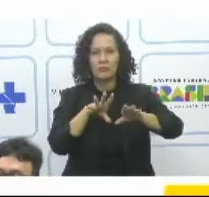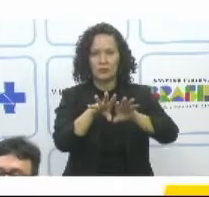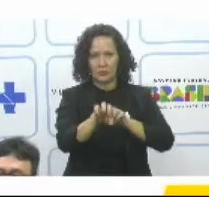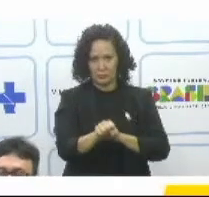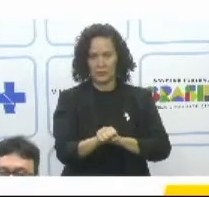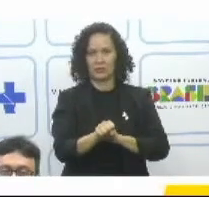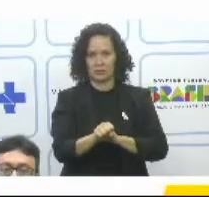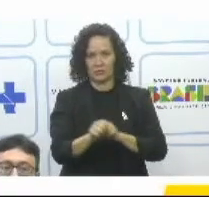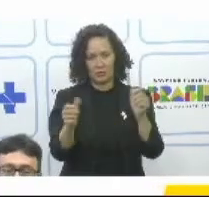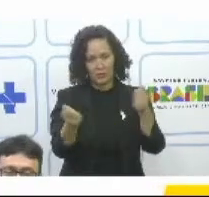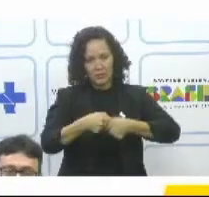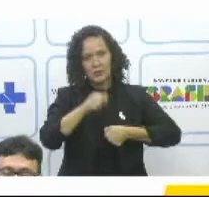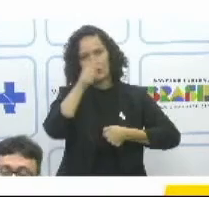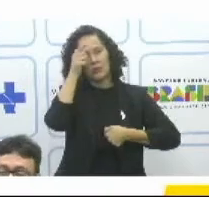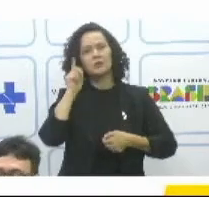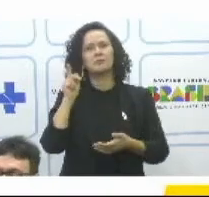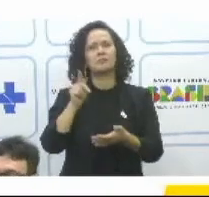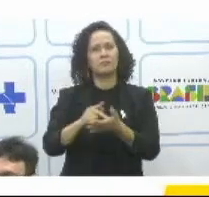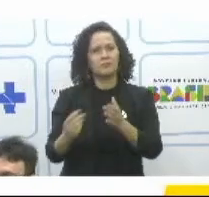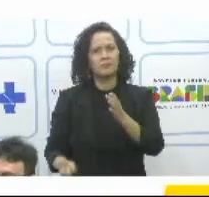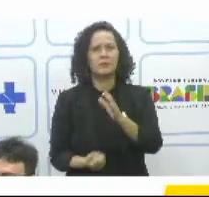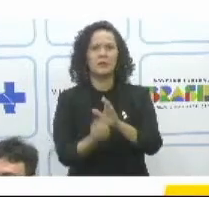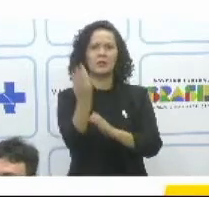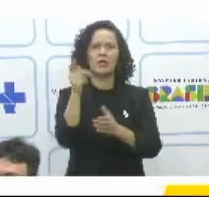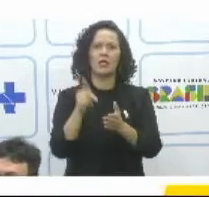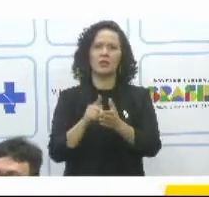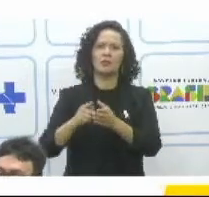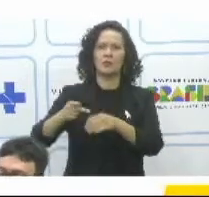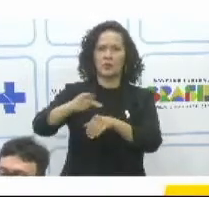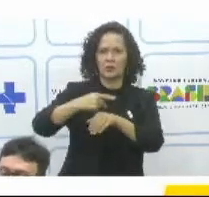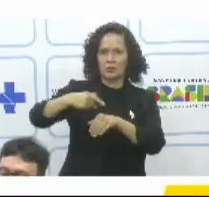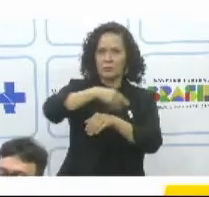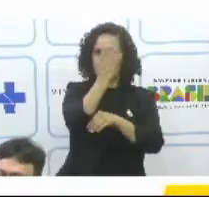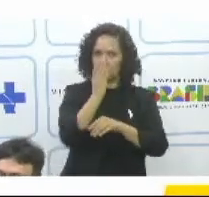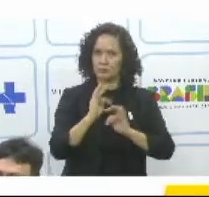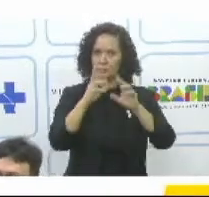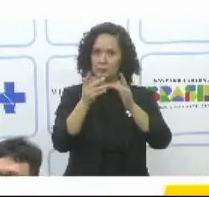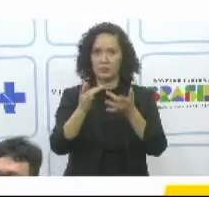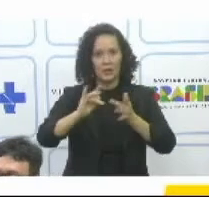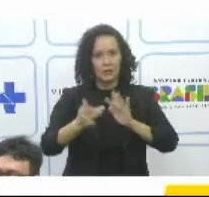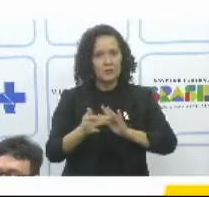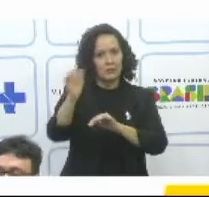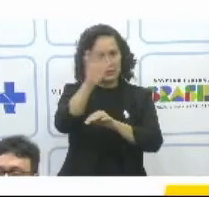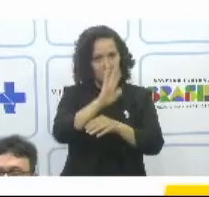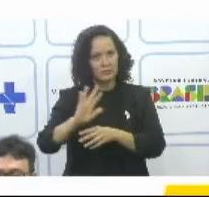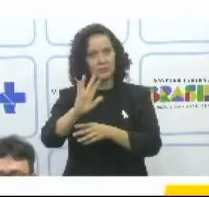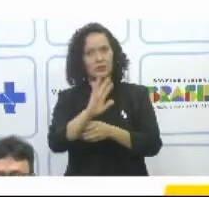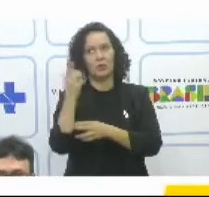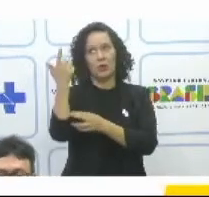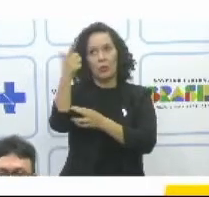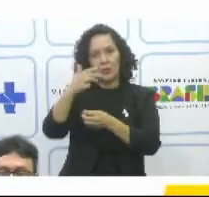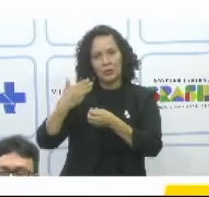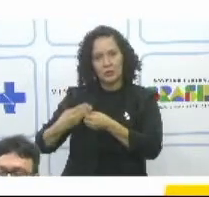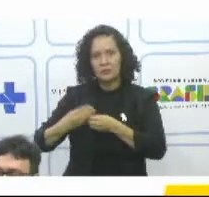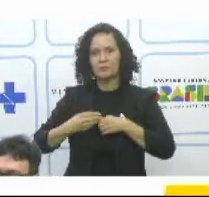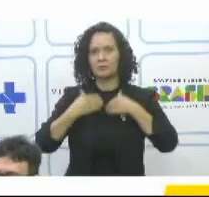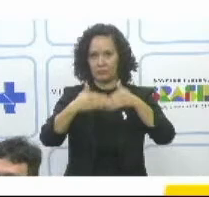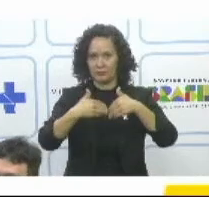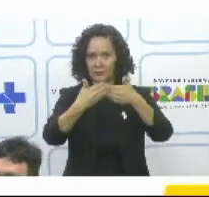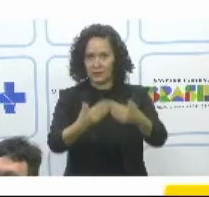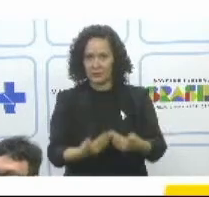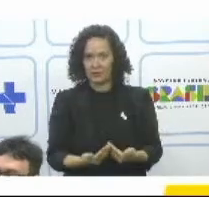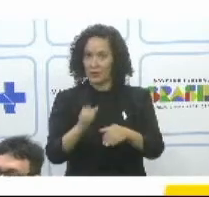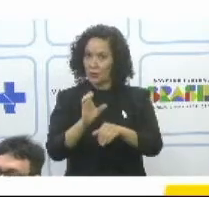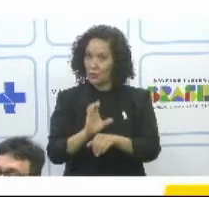formação para que isso realmente seja implementado no território. Além de articulação nacional, né, com outros ministérios, com os